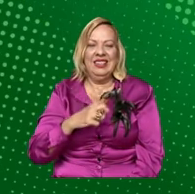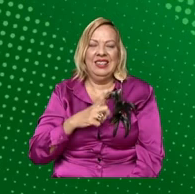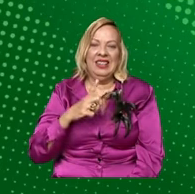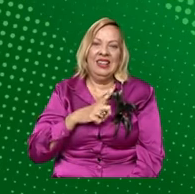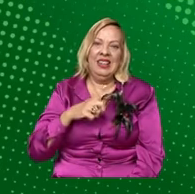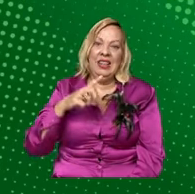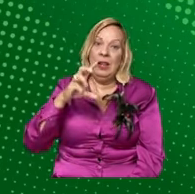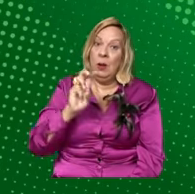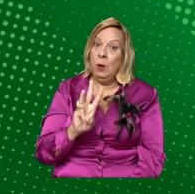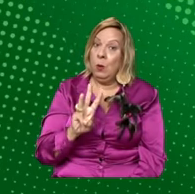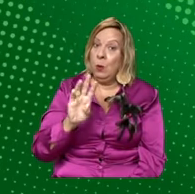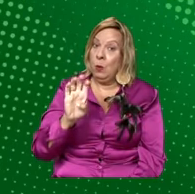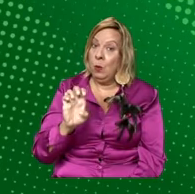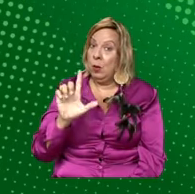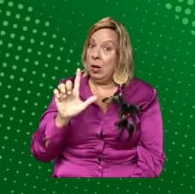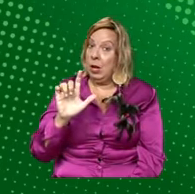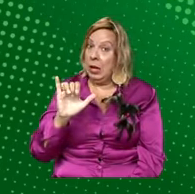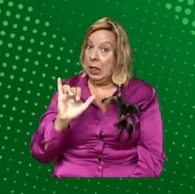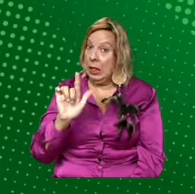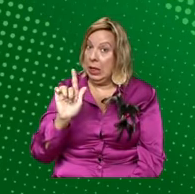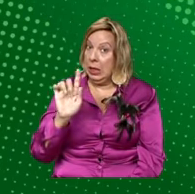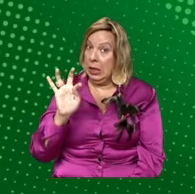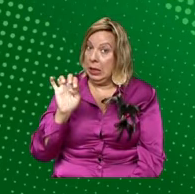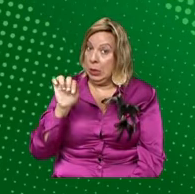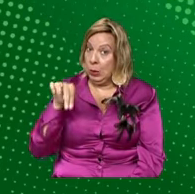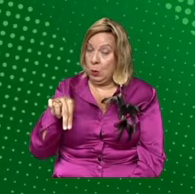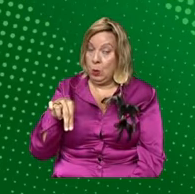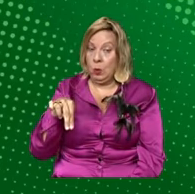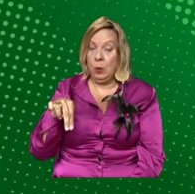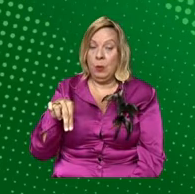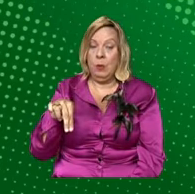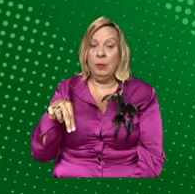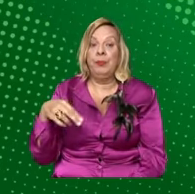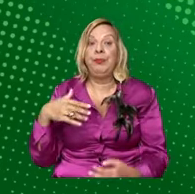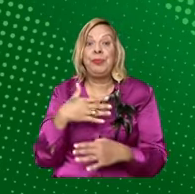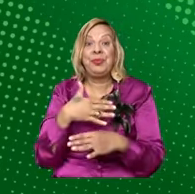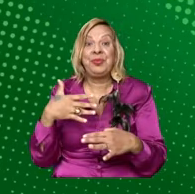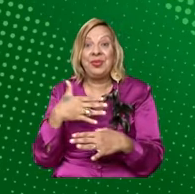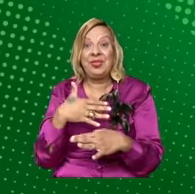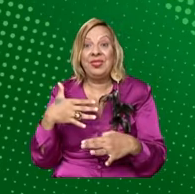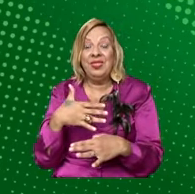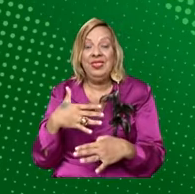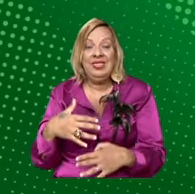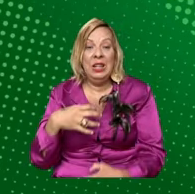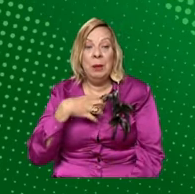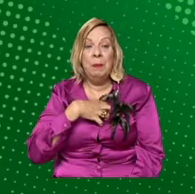0301525, Wellington, ele adquiriu com bola, acho que é isso, Regional Centro,